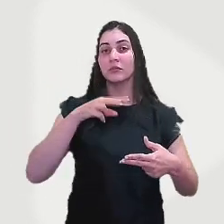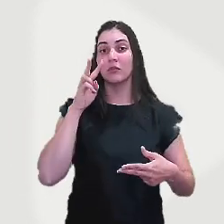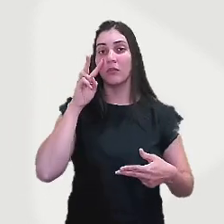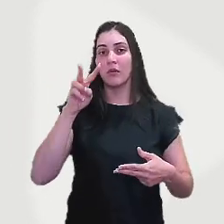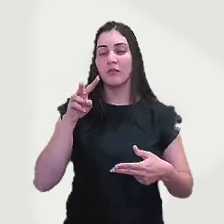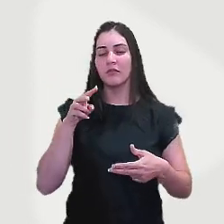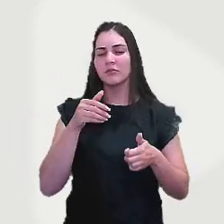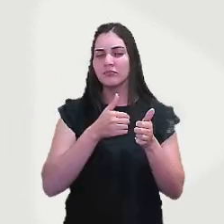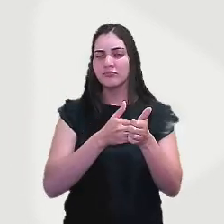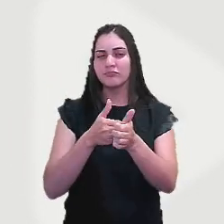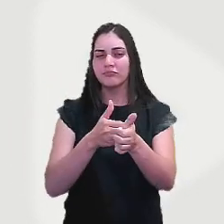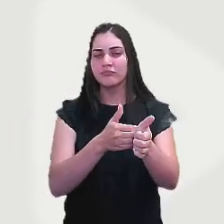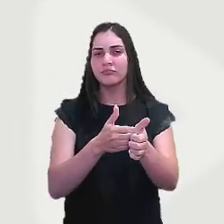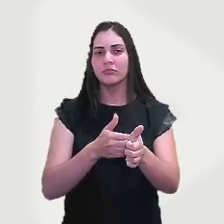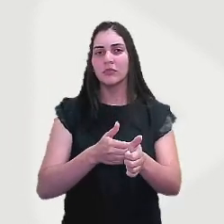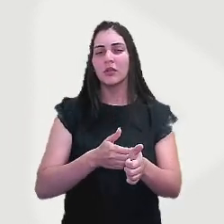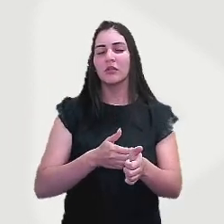irá